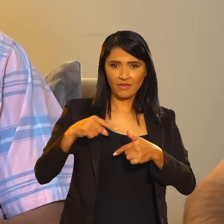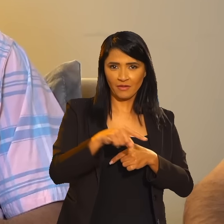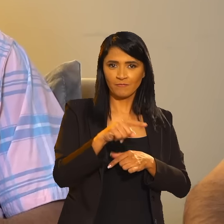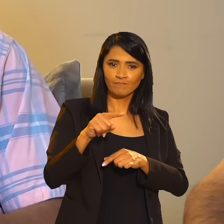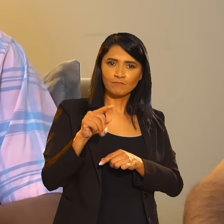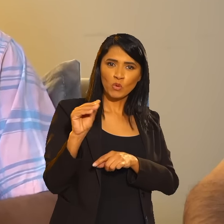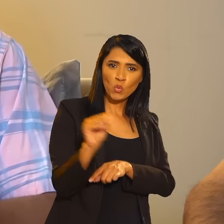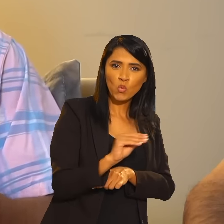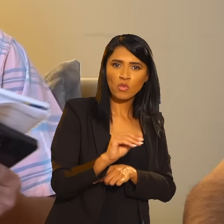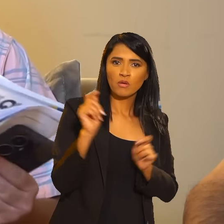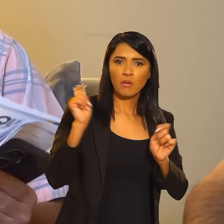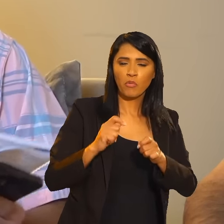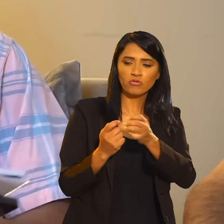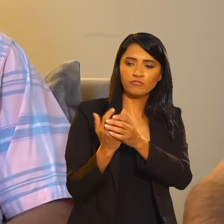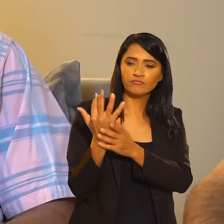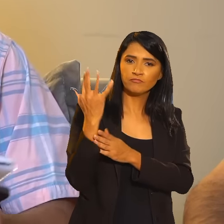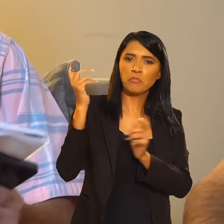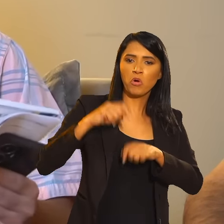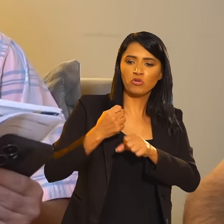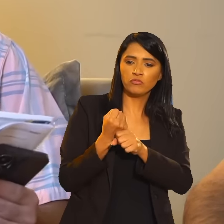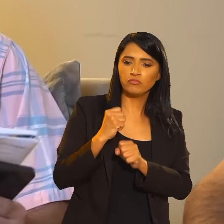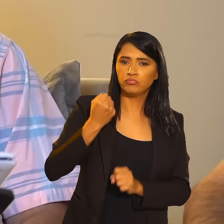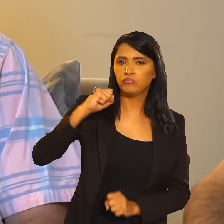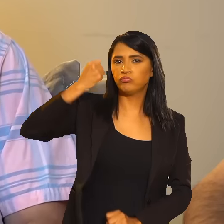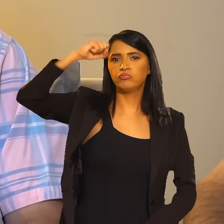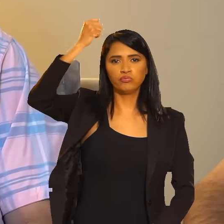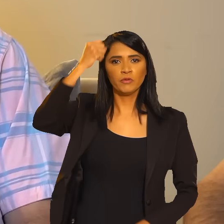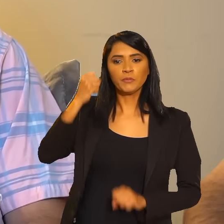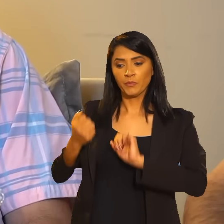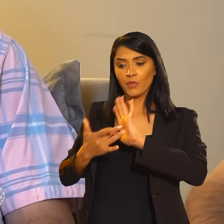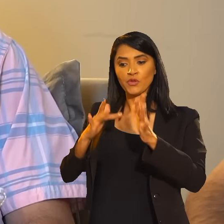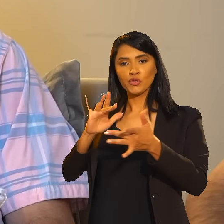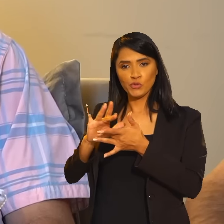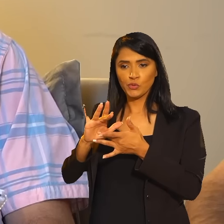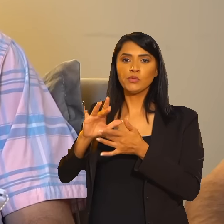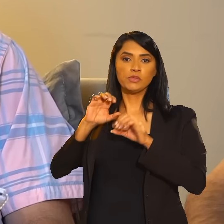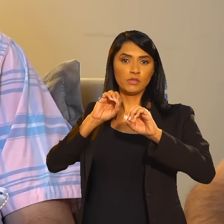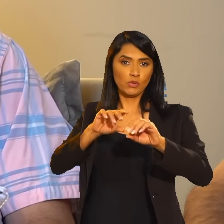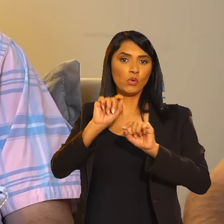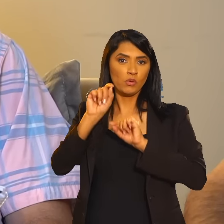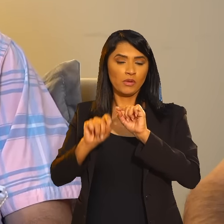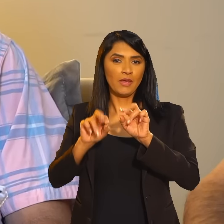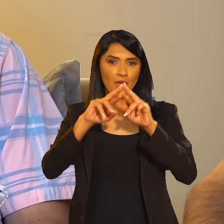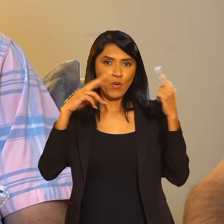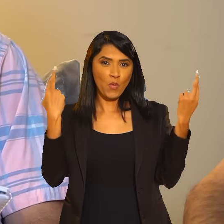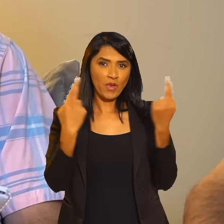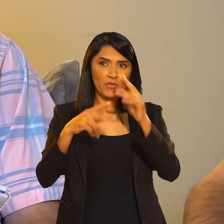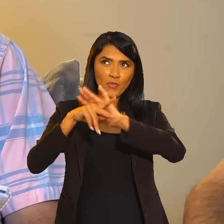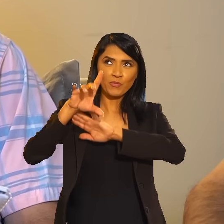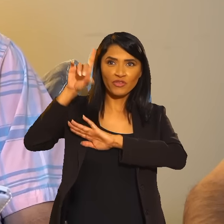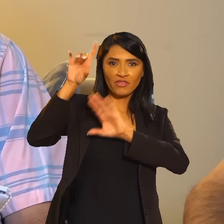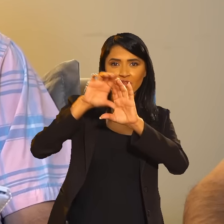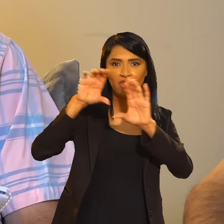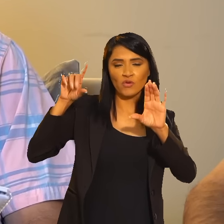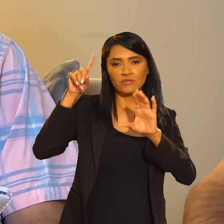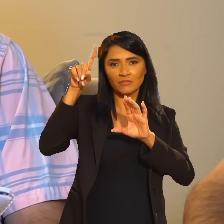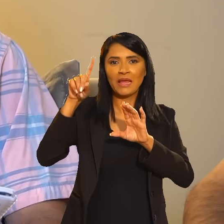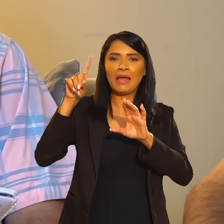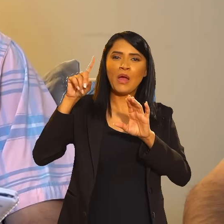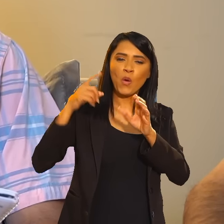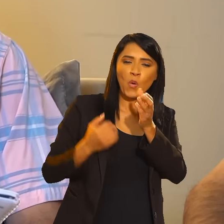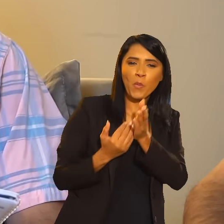aquilo ali pode crescer, pode se tornar algo grande. E Jesus ensinou que o reino de Deus, que começou muito pequeno,